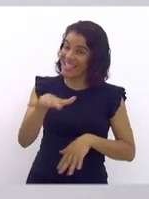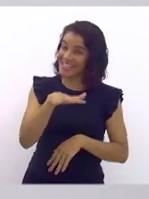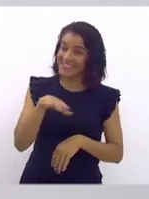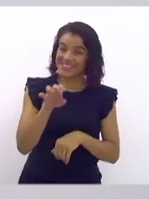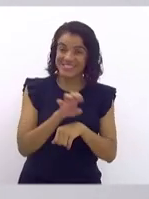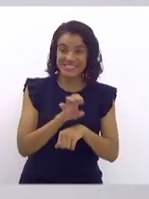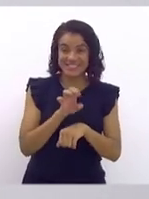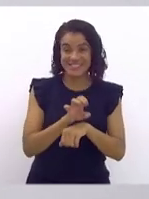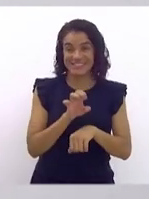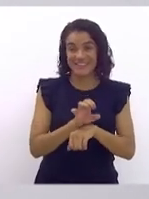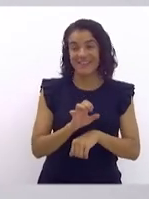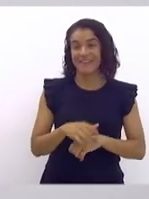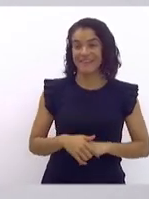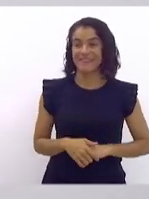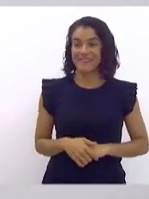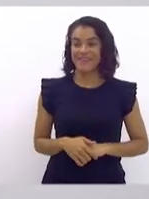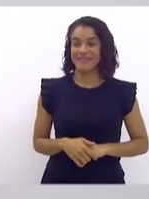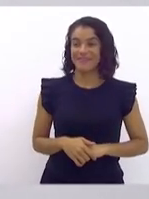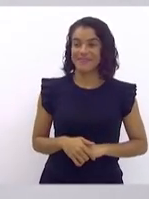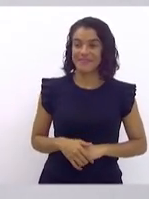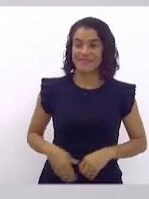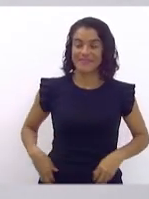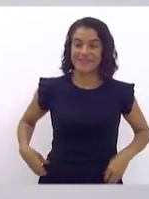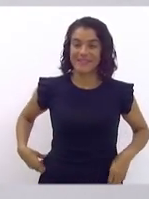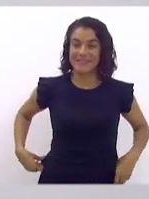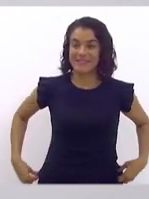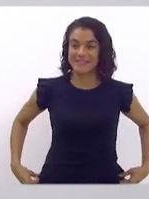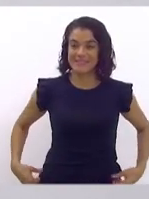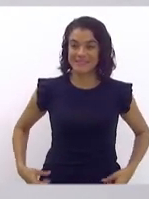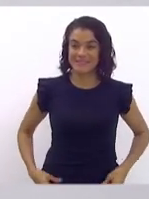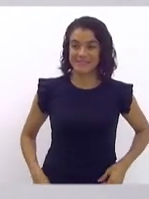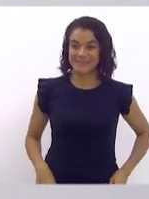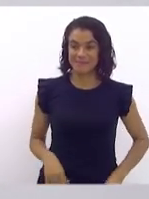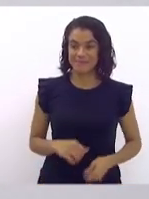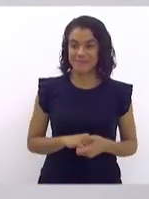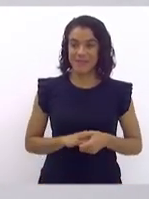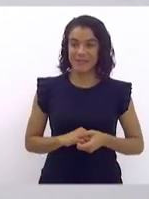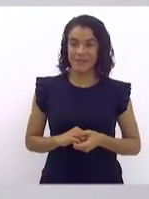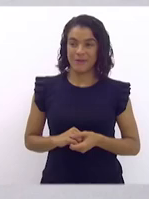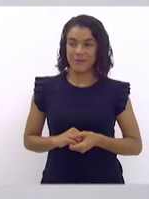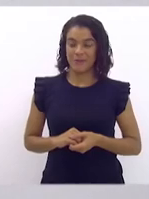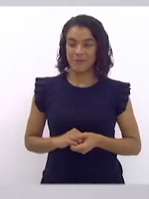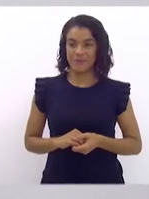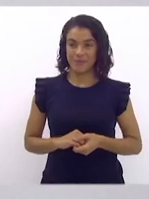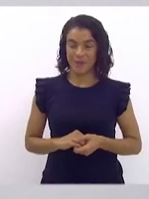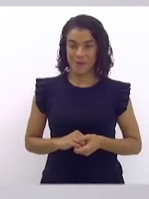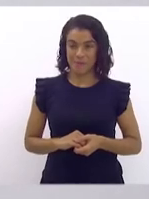porque a federal já, né, já está aí com ampliação. Mas